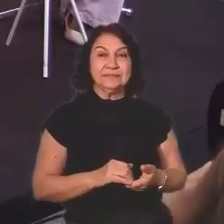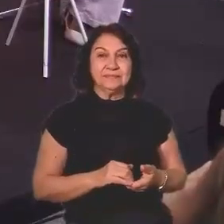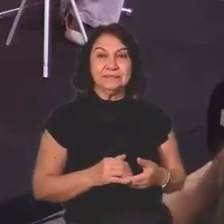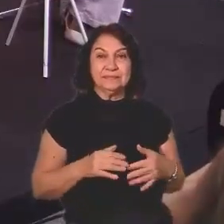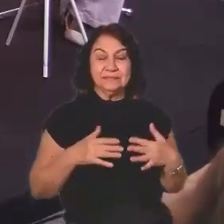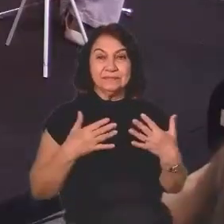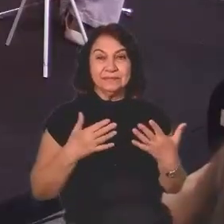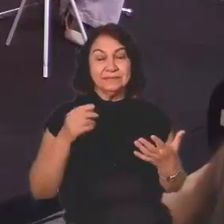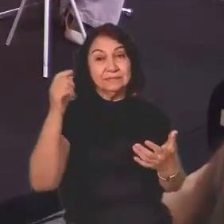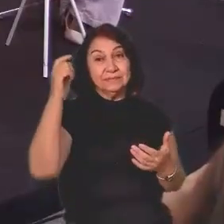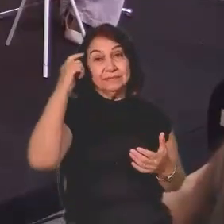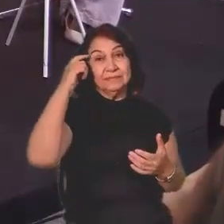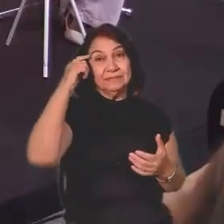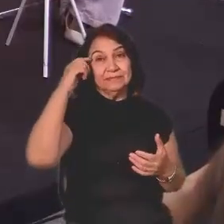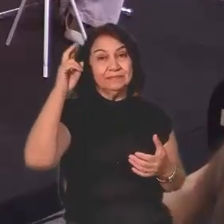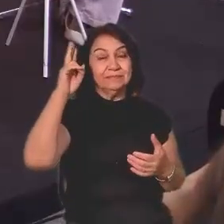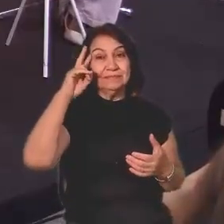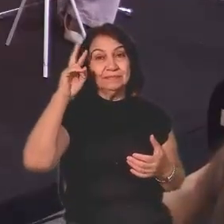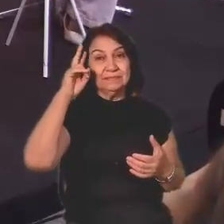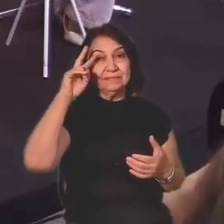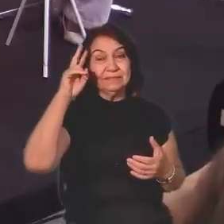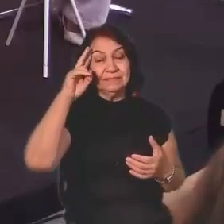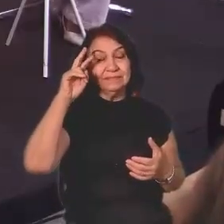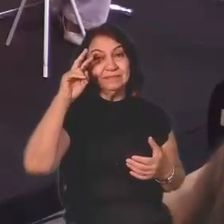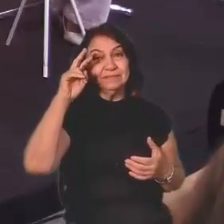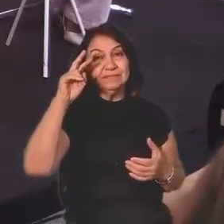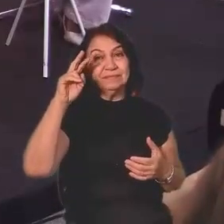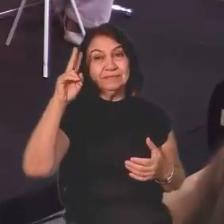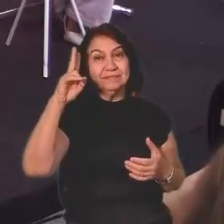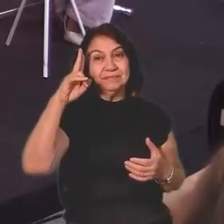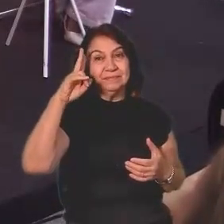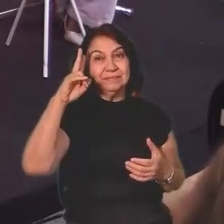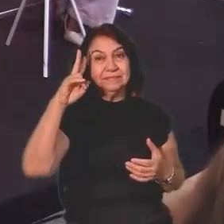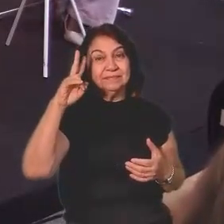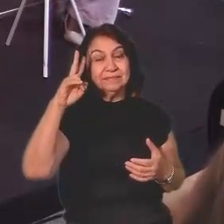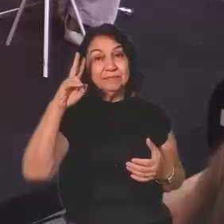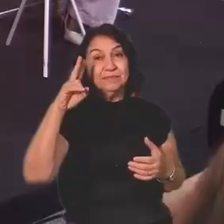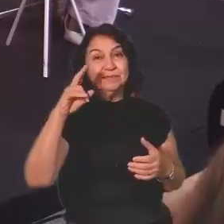E aí, pensando assim, nessas histórias, né, dessa